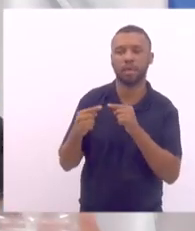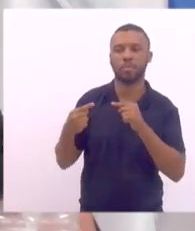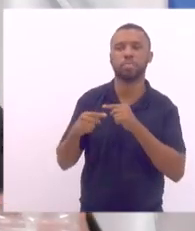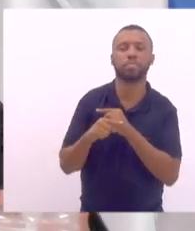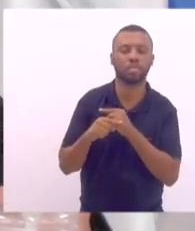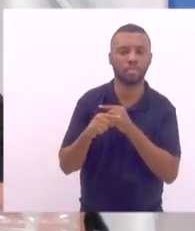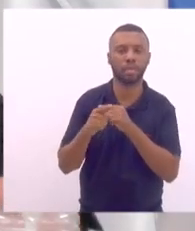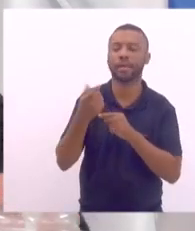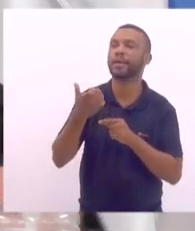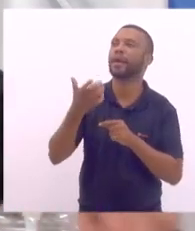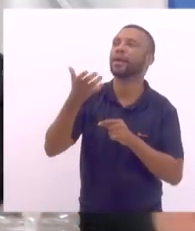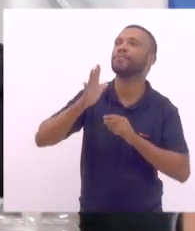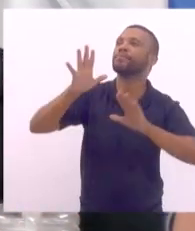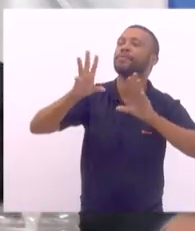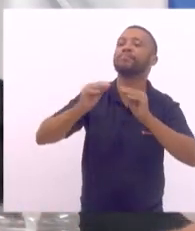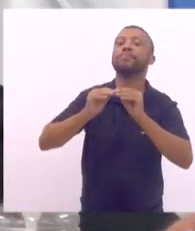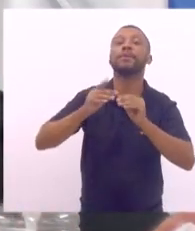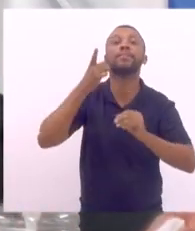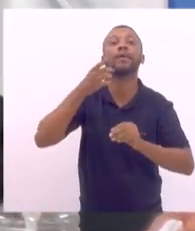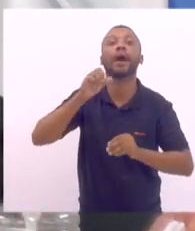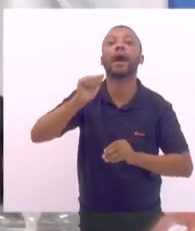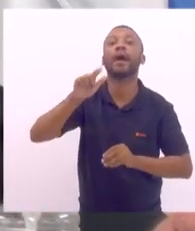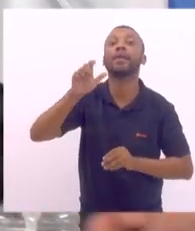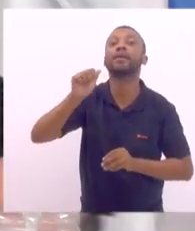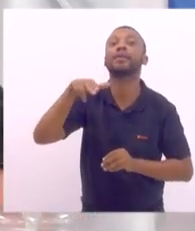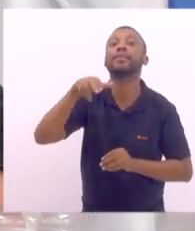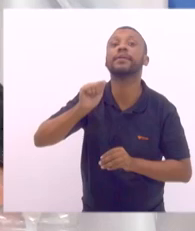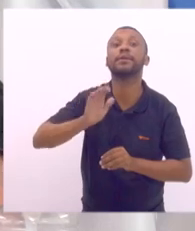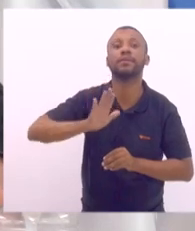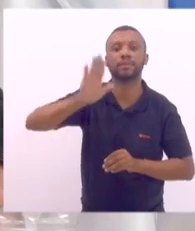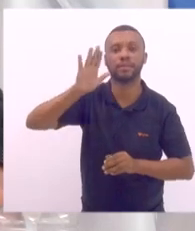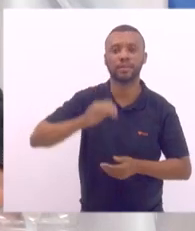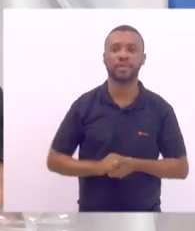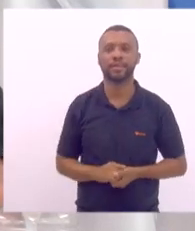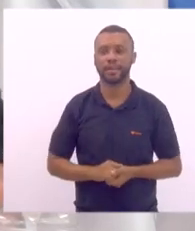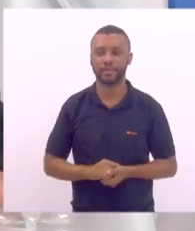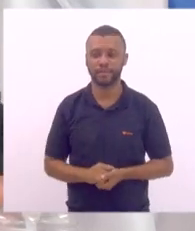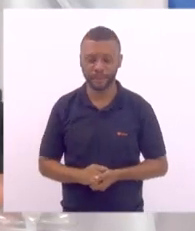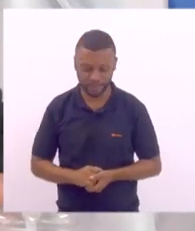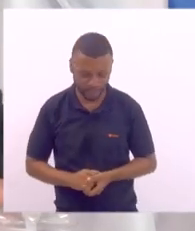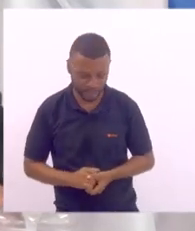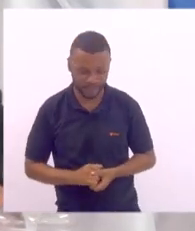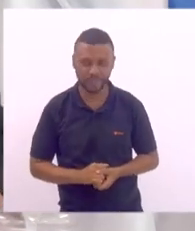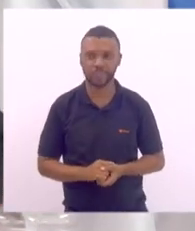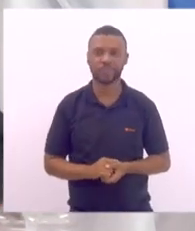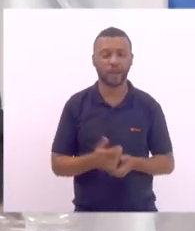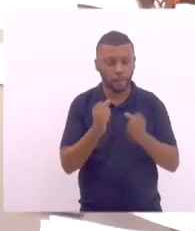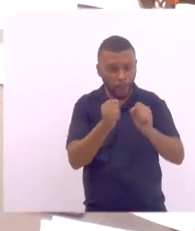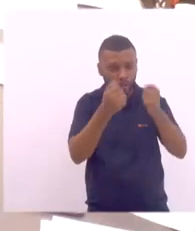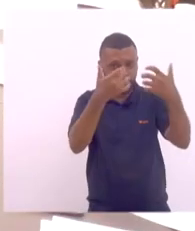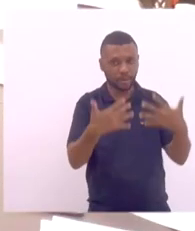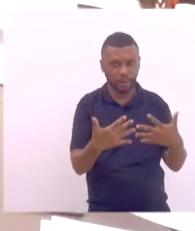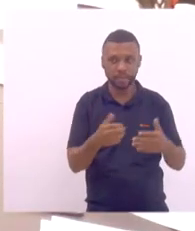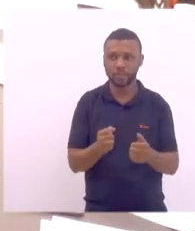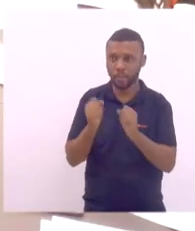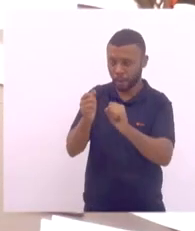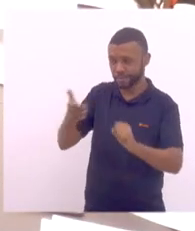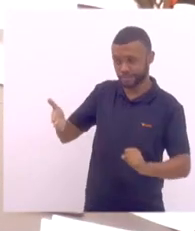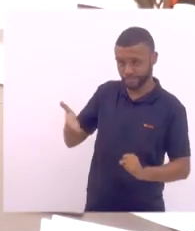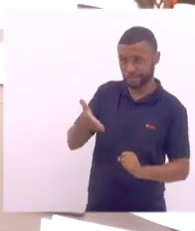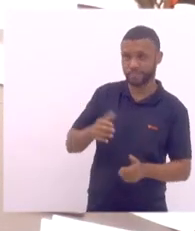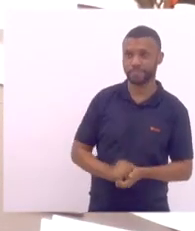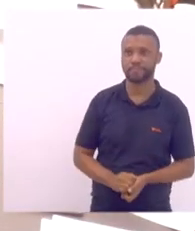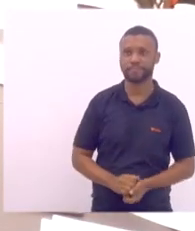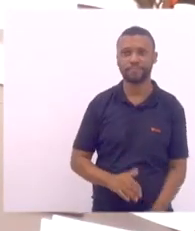Quem quer definir? Som. Deputada Alana. Presidente. Vai. Posso falar? Por favor.